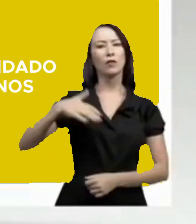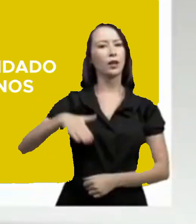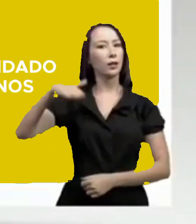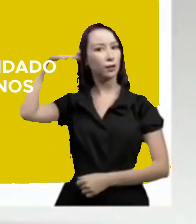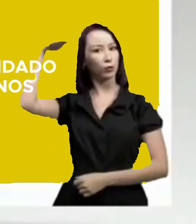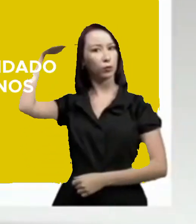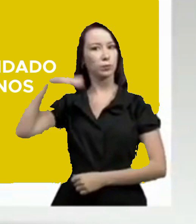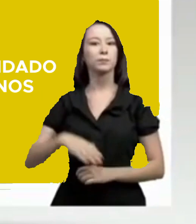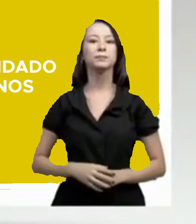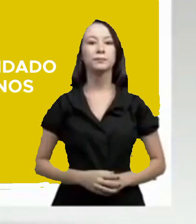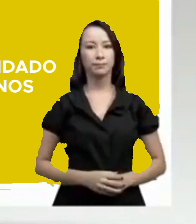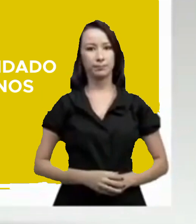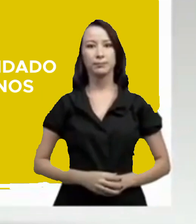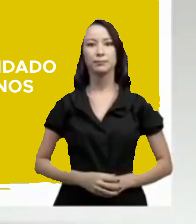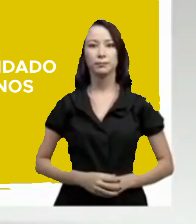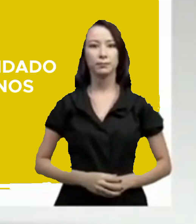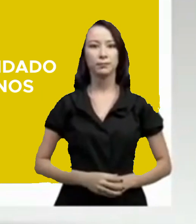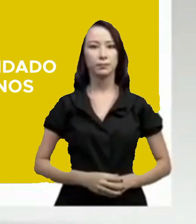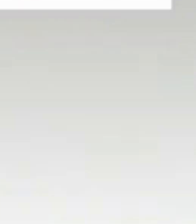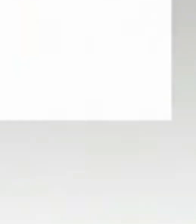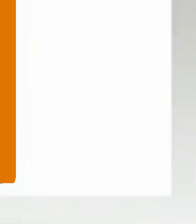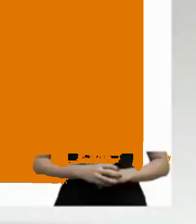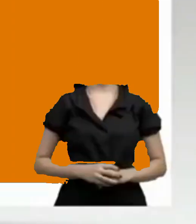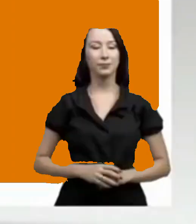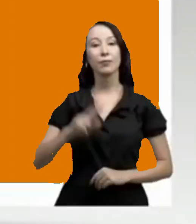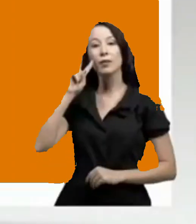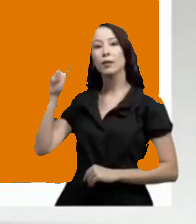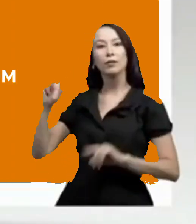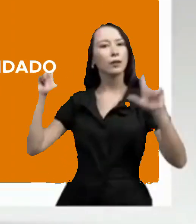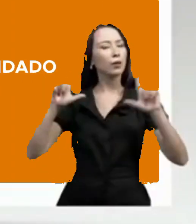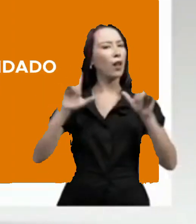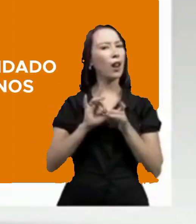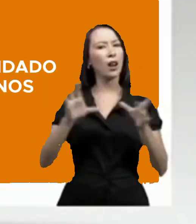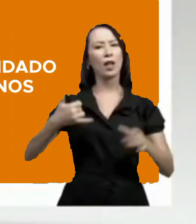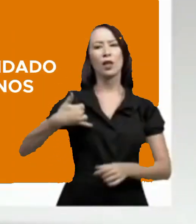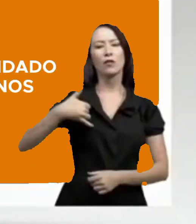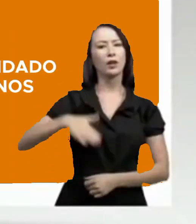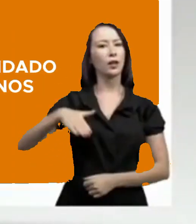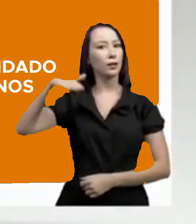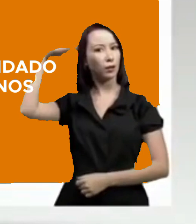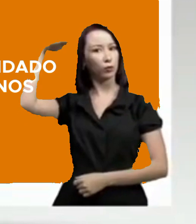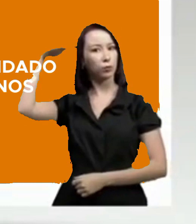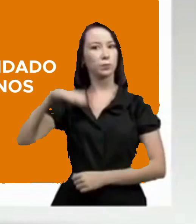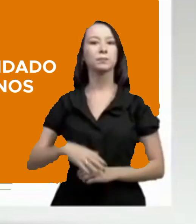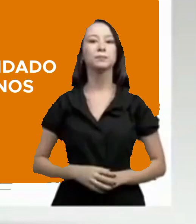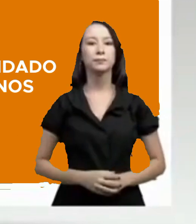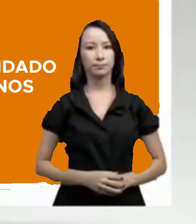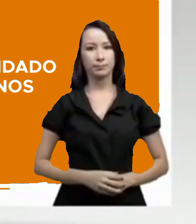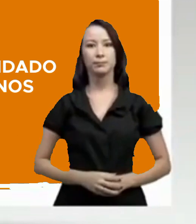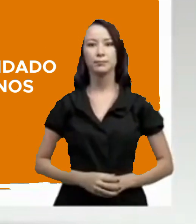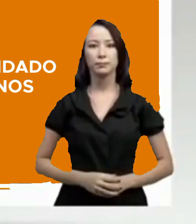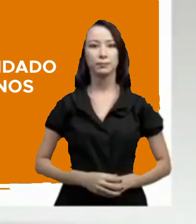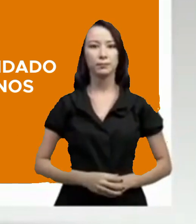recomendado para menores de 12 anos este programa não é recomendado para menores de